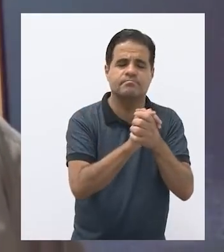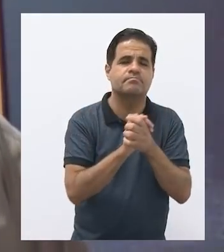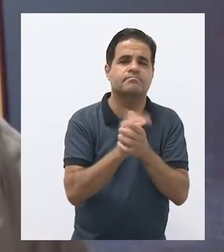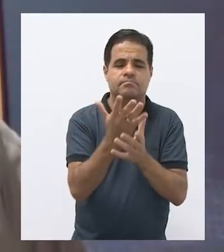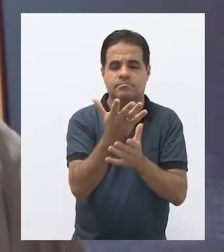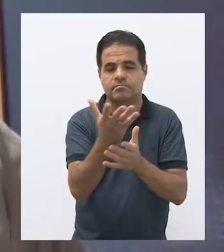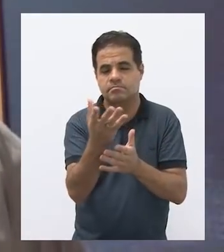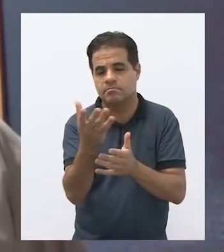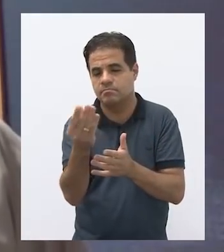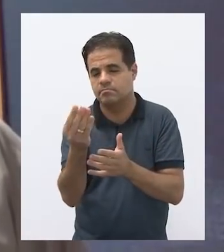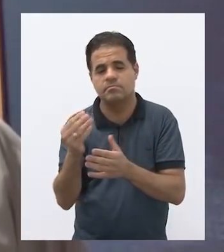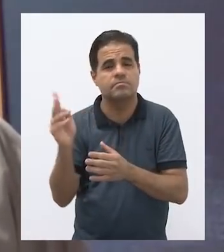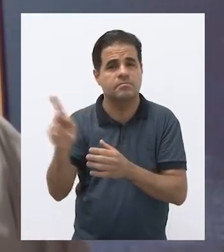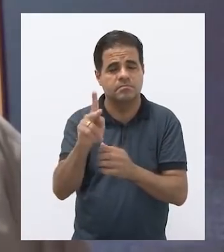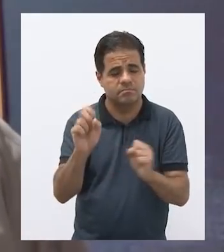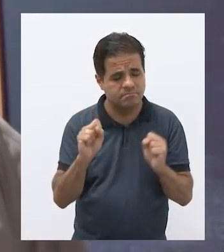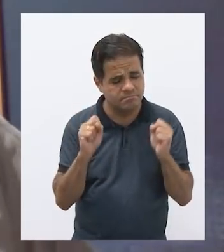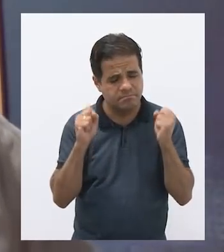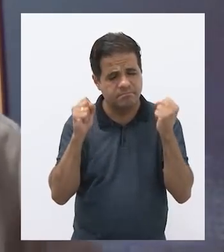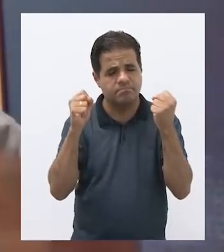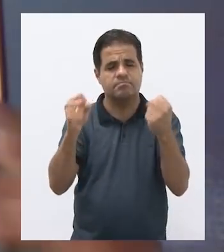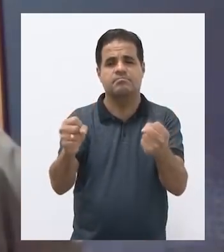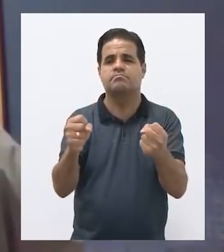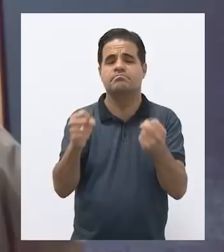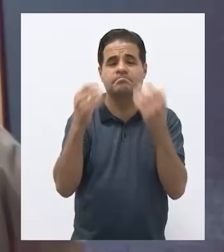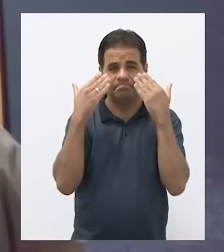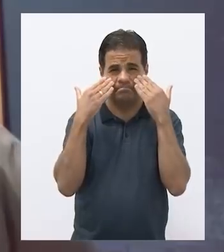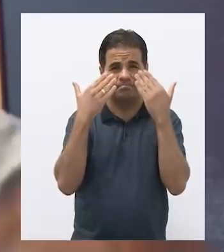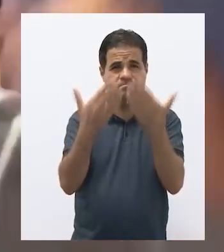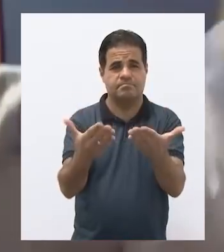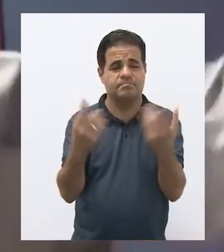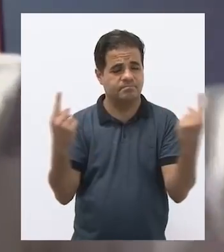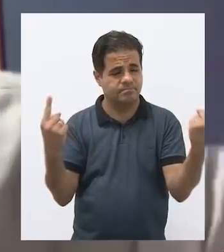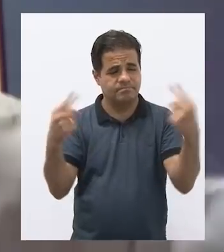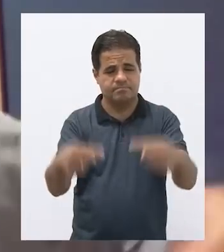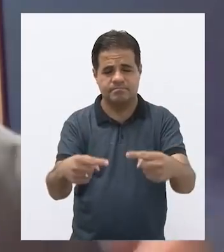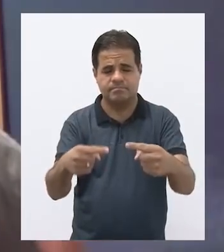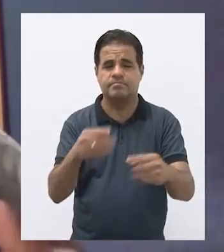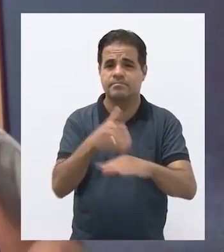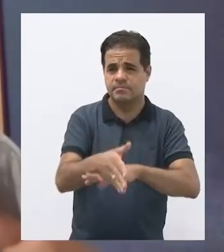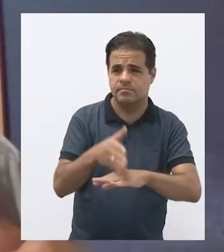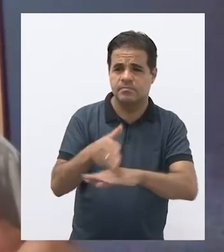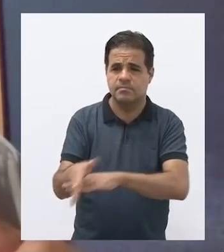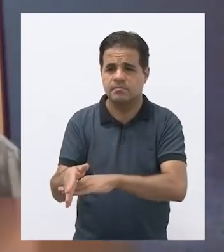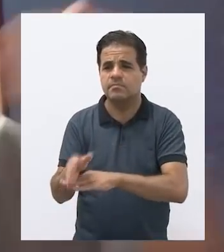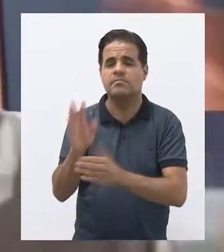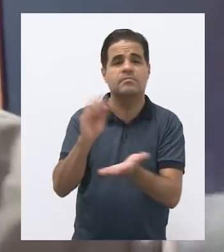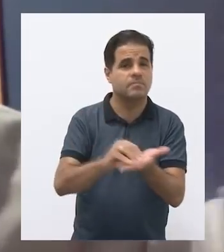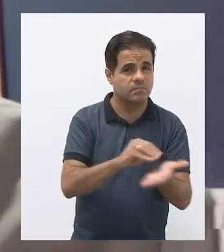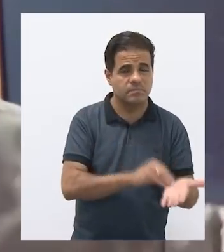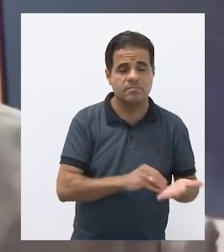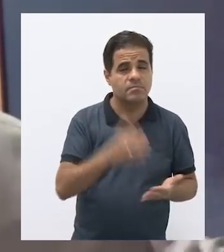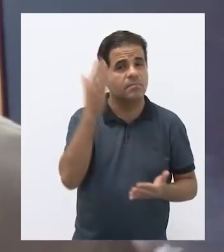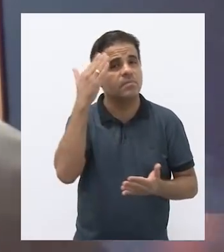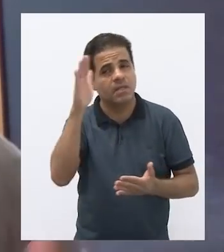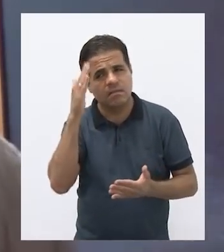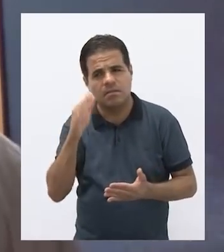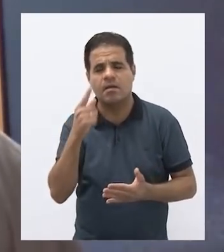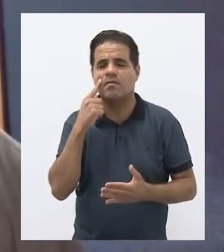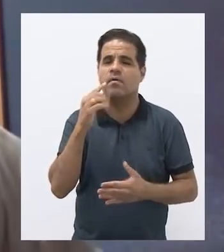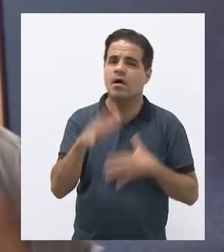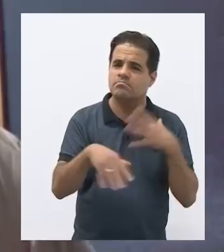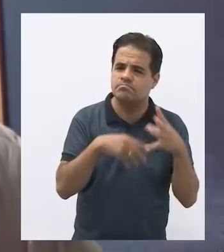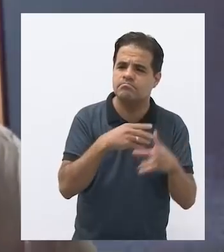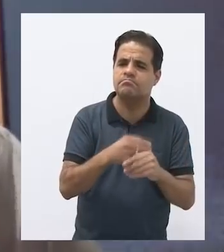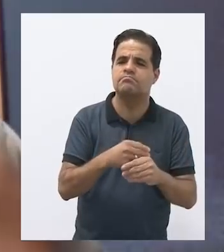professores fazem esse esforço de, diante desse desafio da falta de acesso dos estudantes, compensam isso de outras